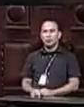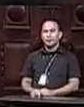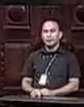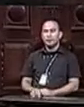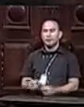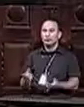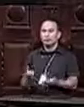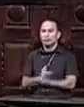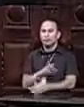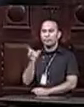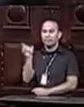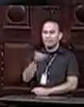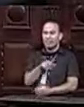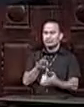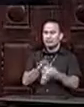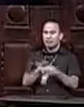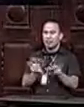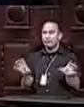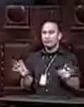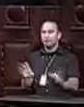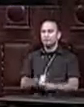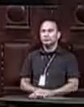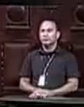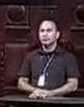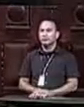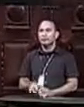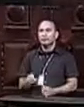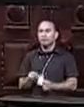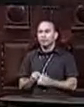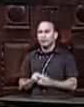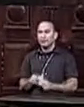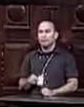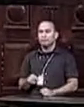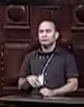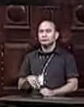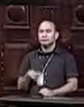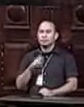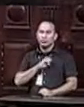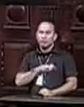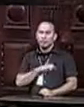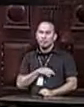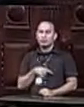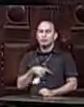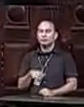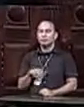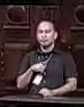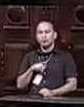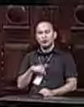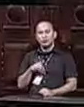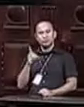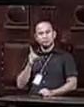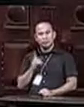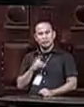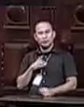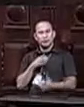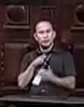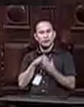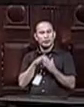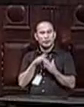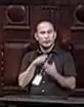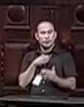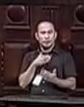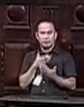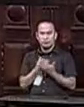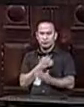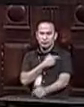livre, que fere de morte o direito à educação de pelo menos 30 mil estudantes